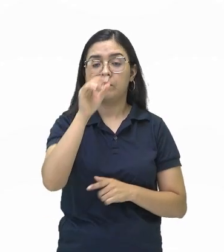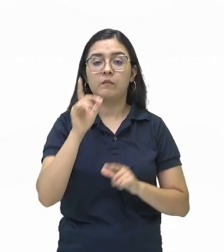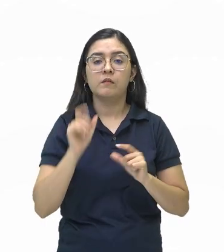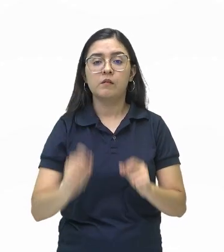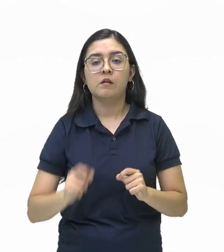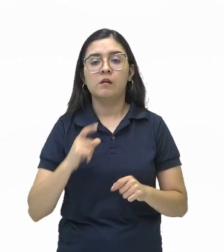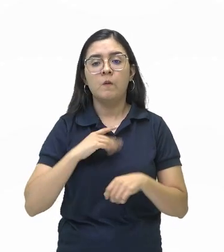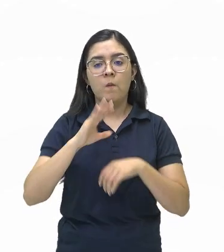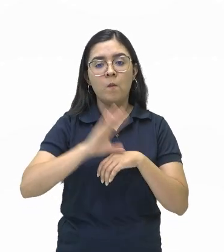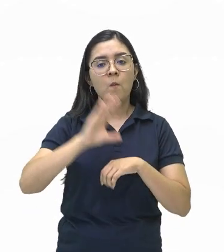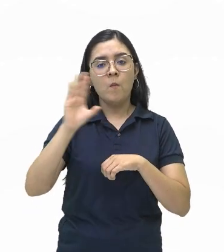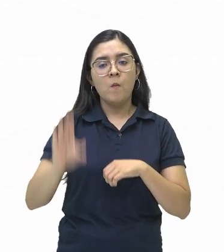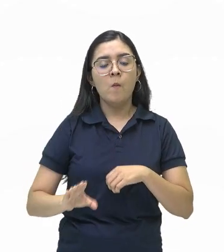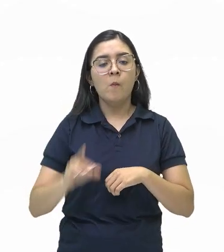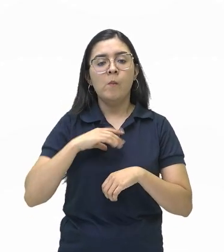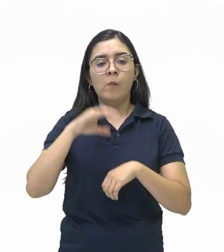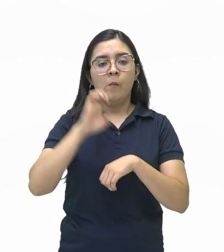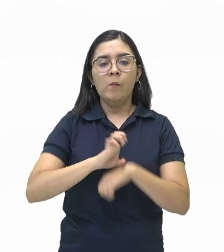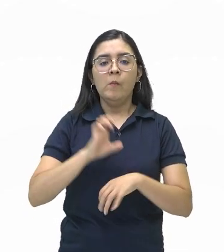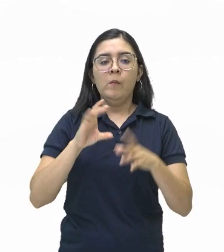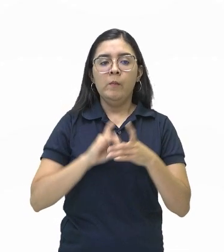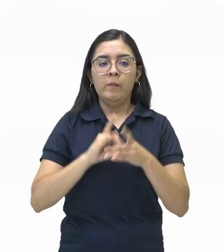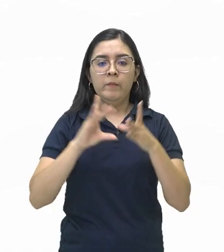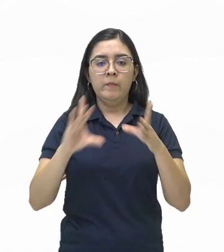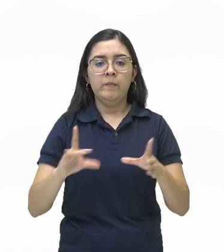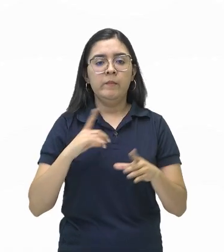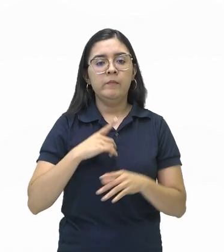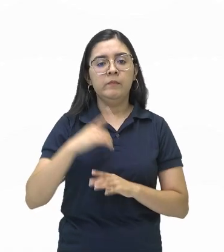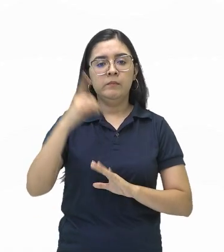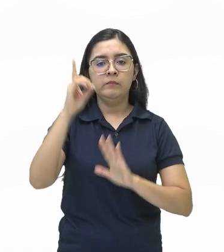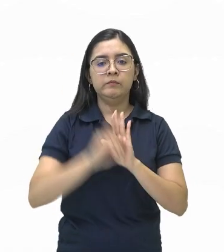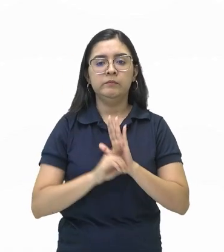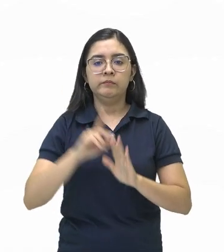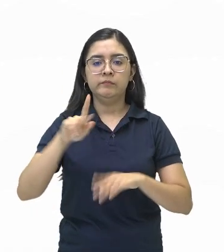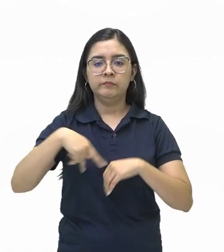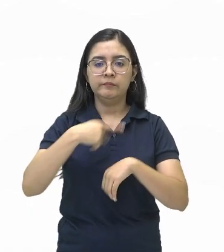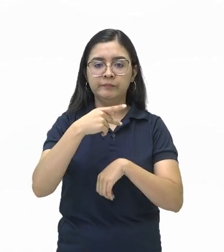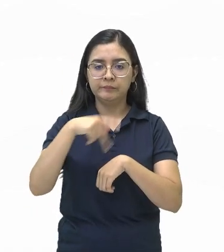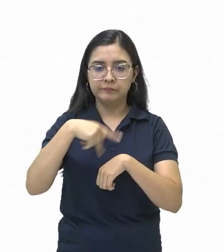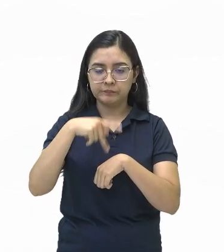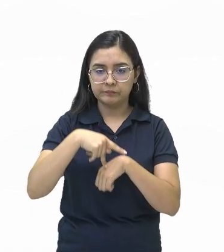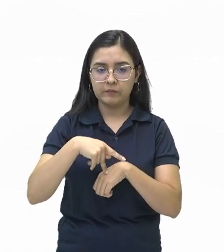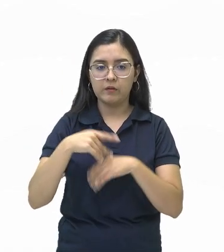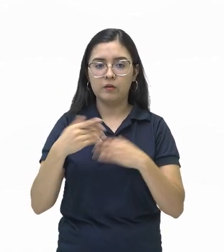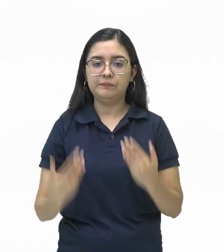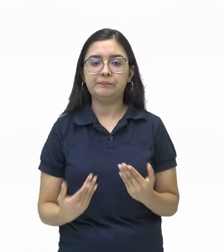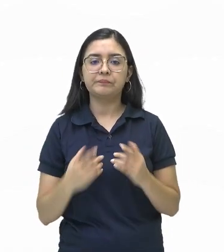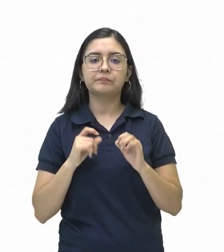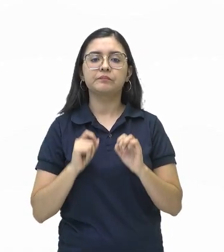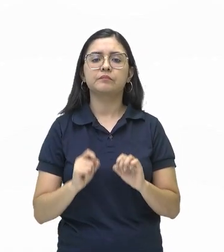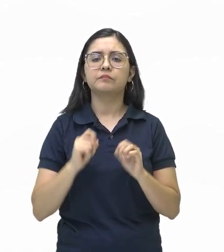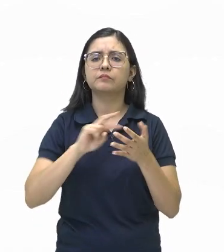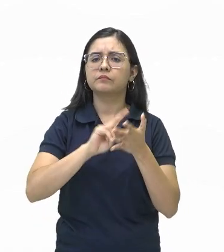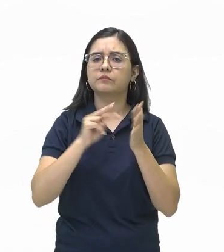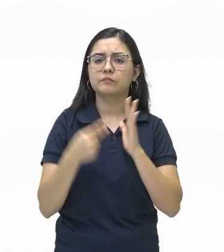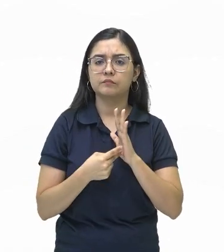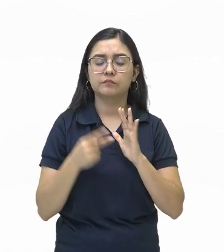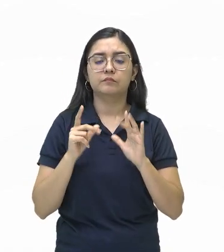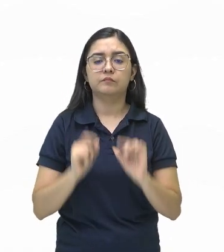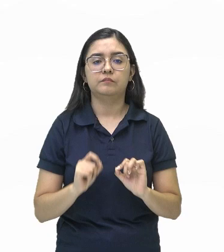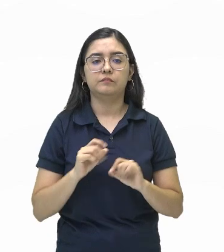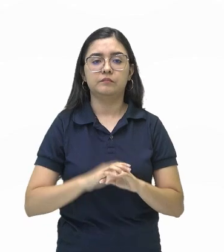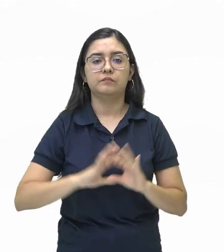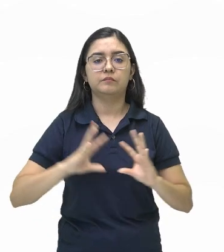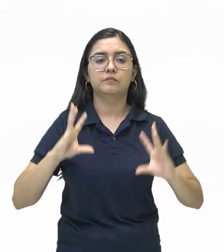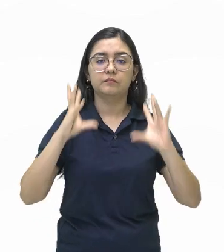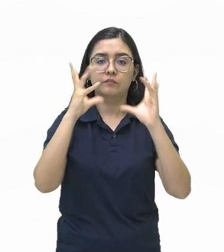Constituição do Estado Democrático de Direito do país. Legal, né? Isso determina o quê? Que